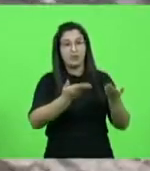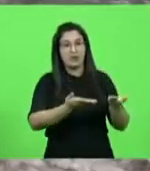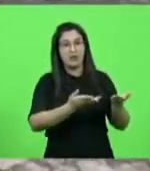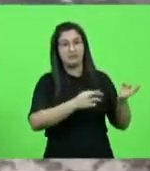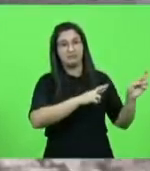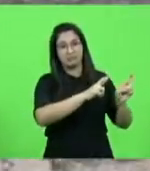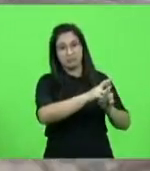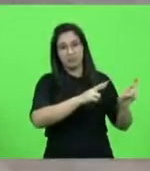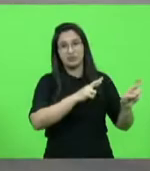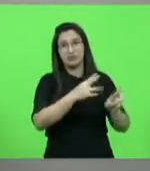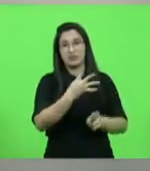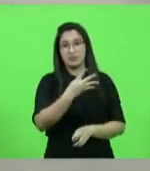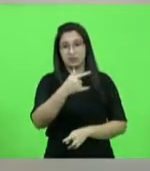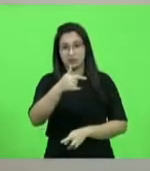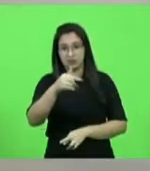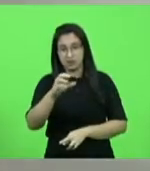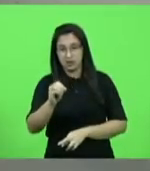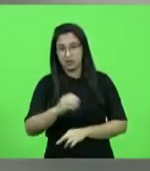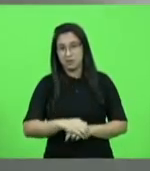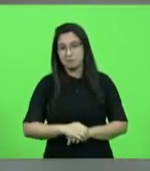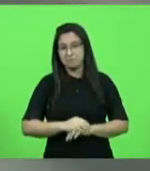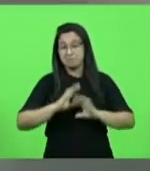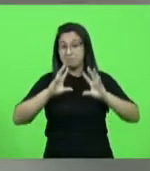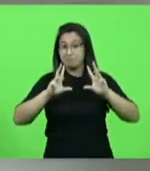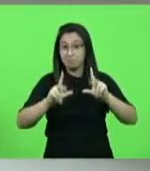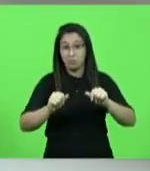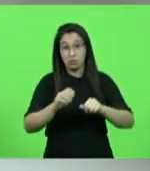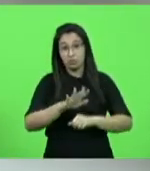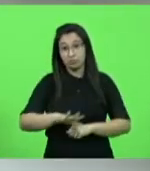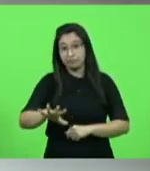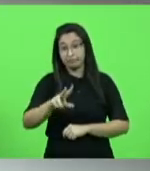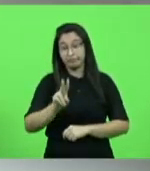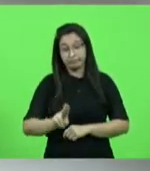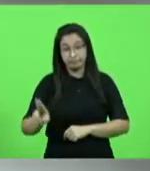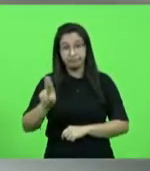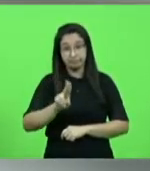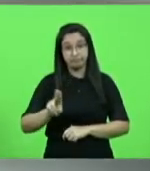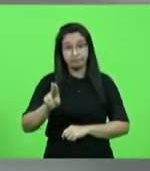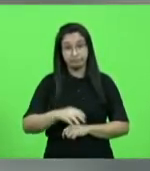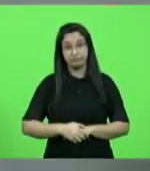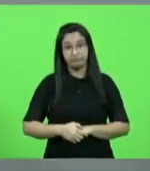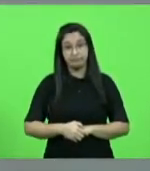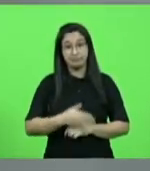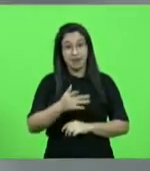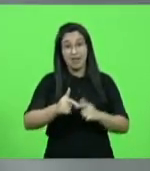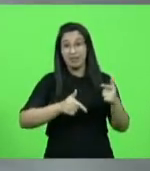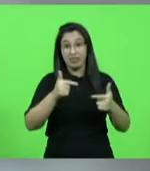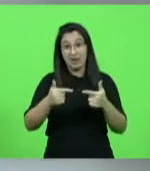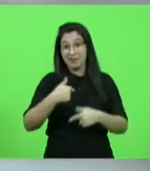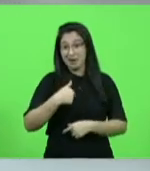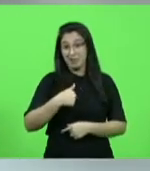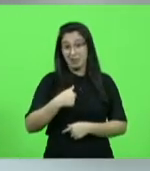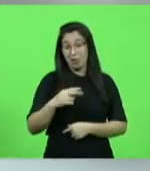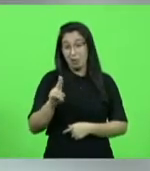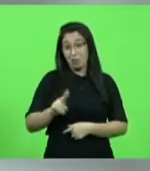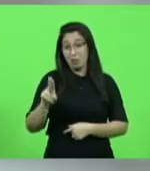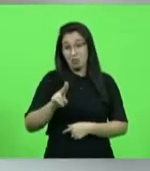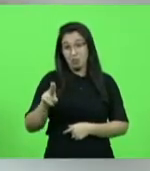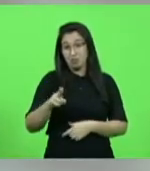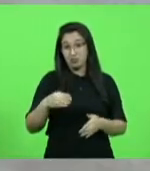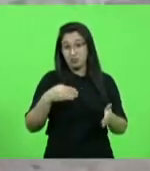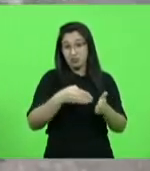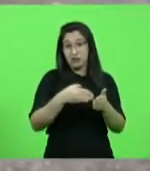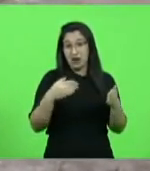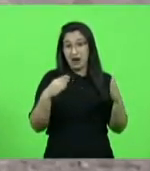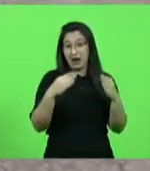BR-470, que nós todos usamos. É o meu corredor de trabalho, de ir para a minha casa em Ibirama, mas não é